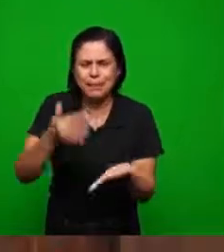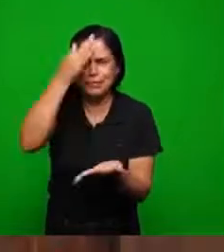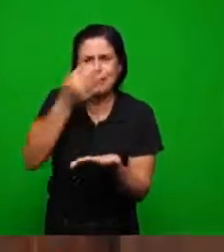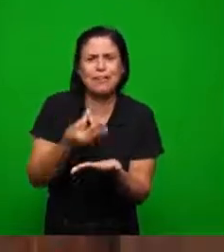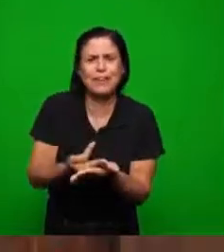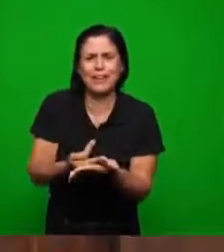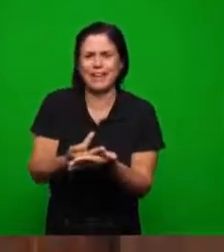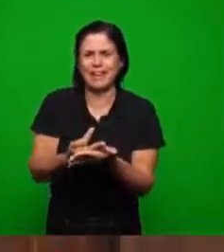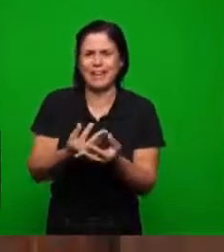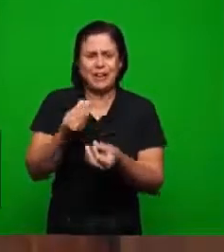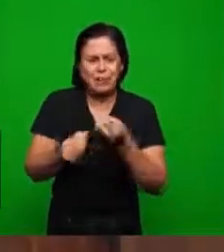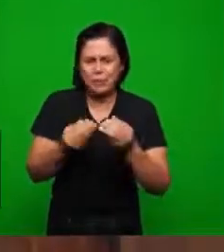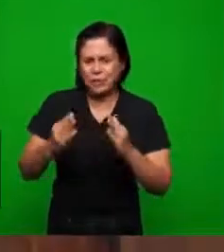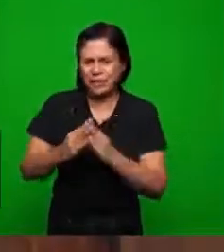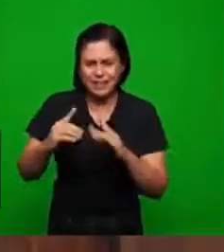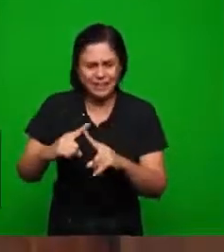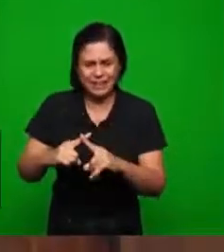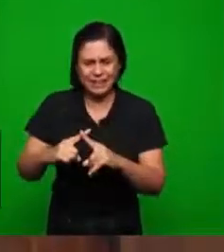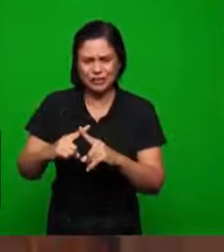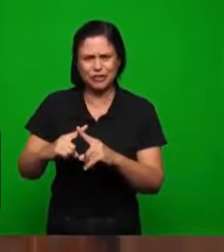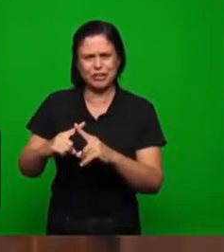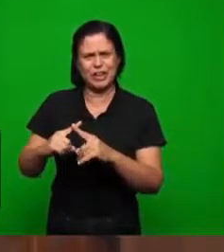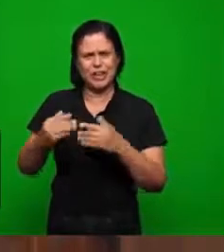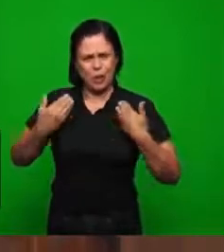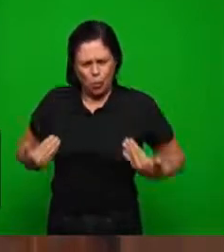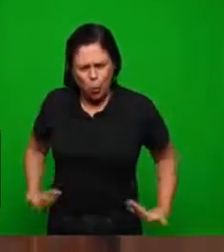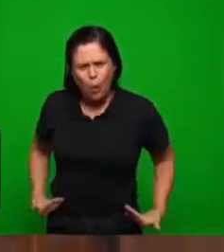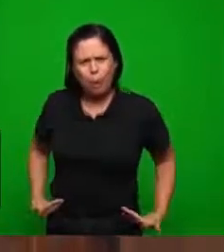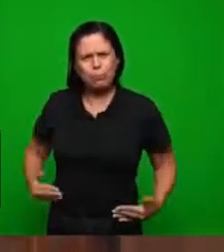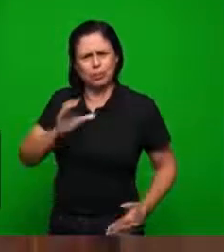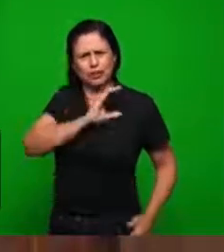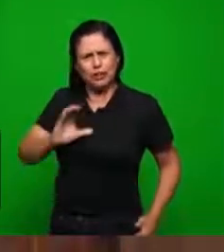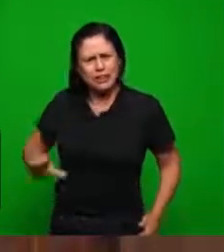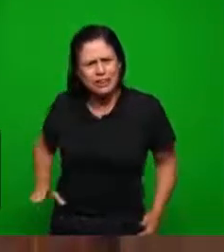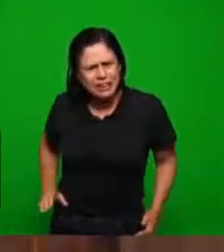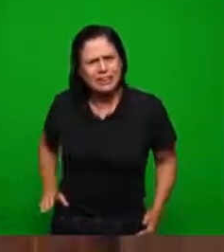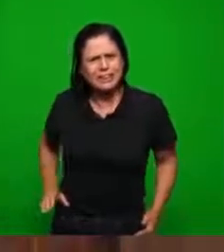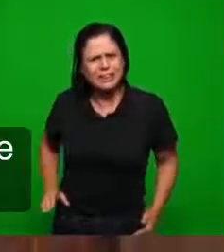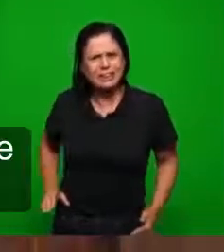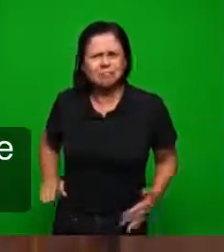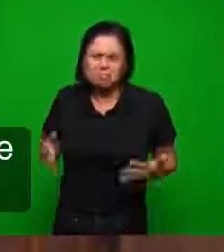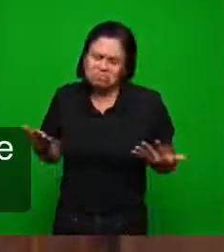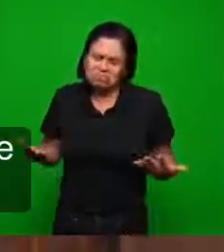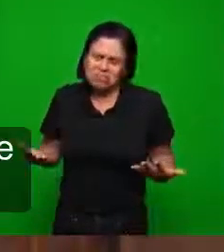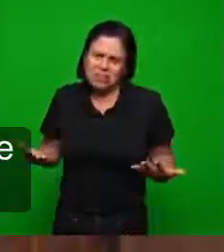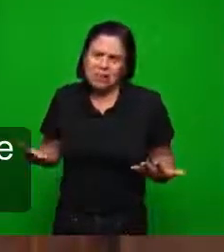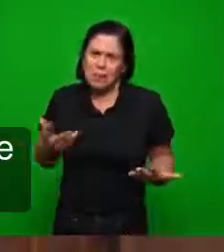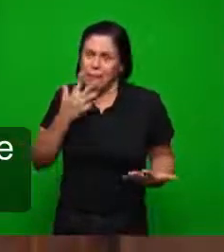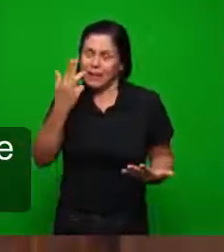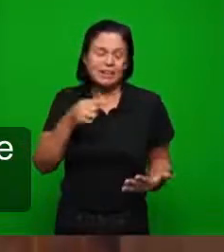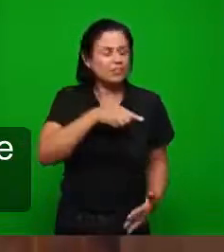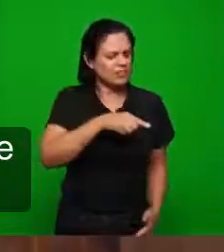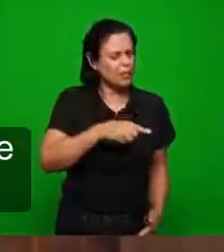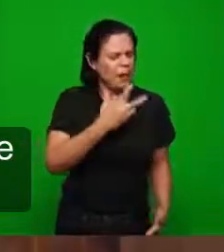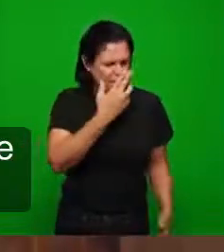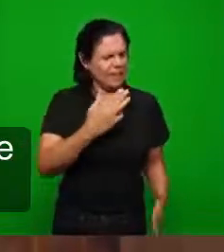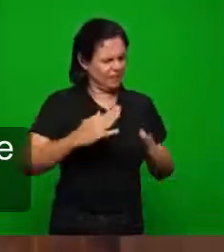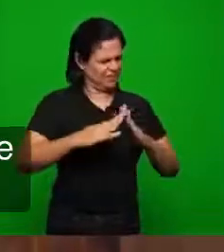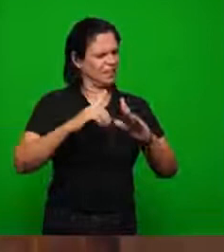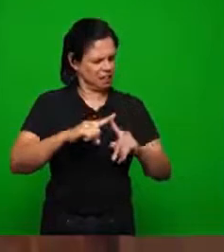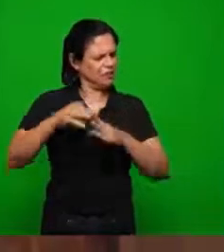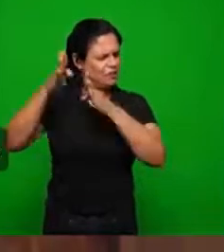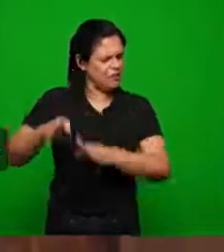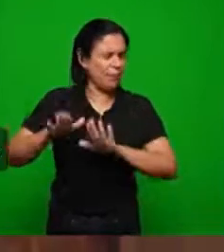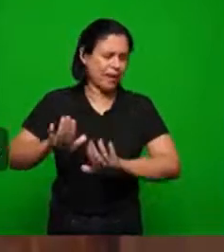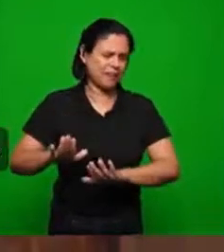como subsistir como igreja de Cristo. Ela tinha o nome de que vivia, tens o nome de que vives, e estás